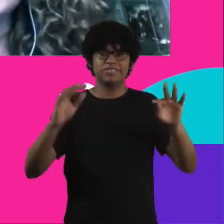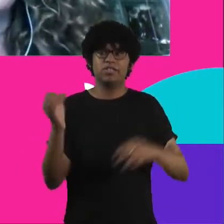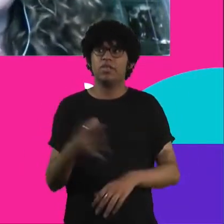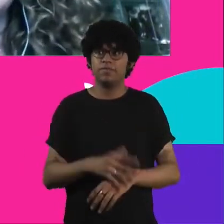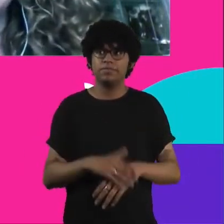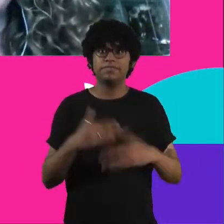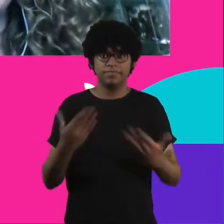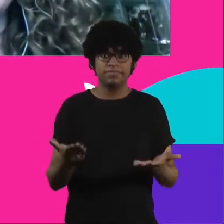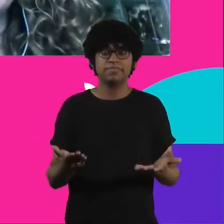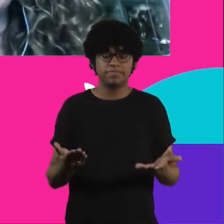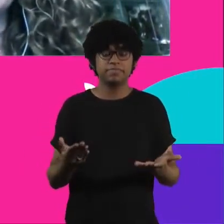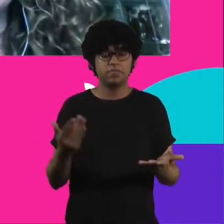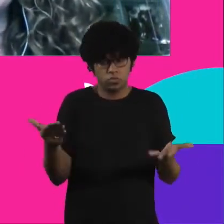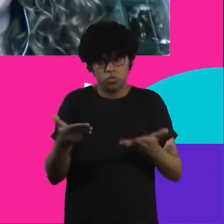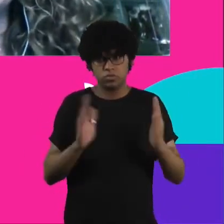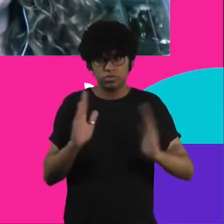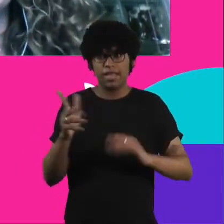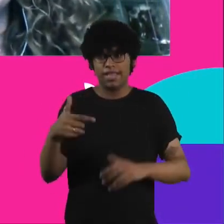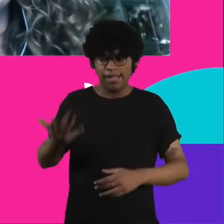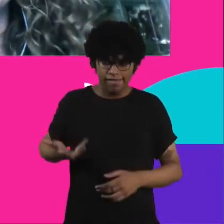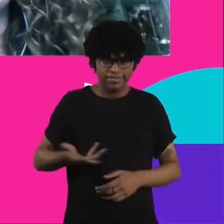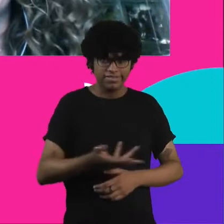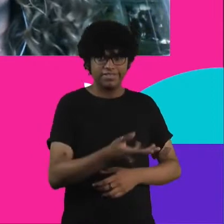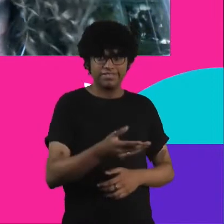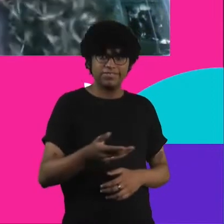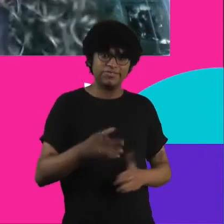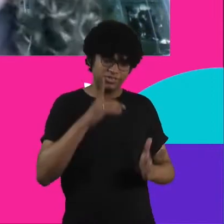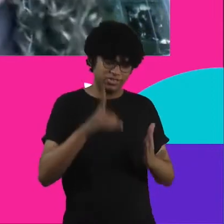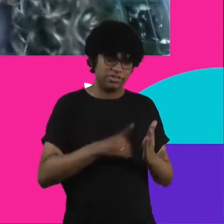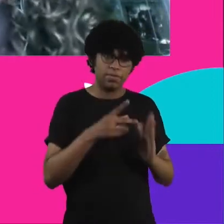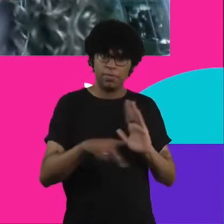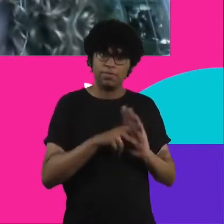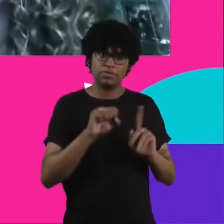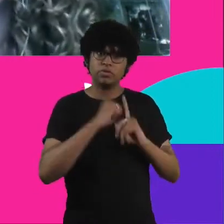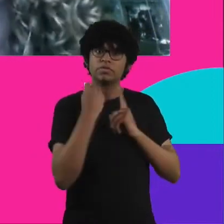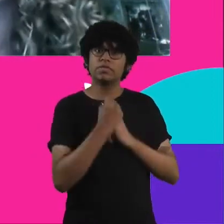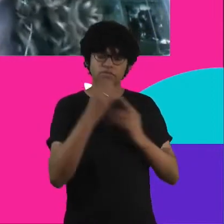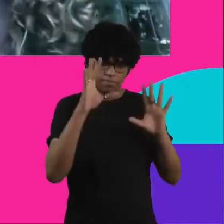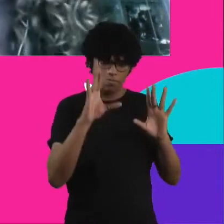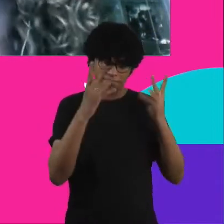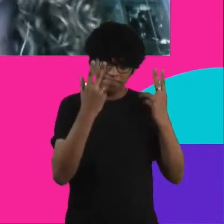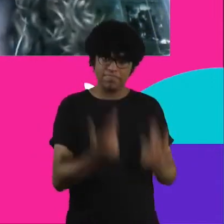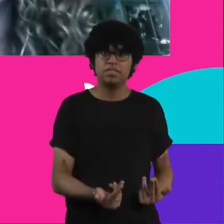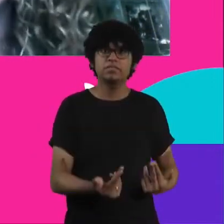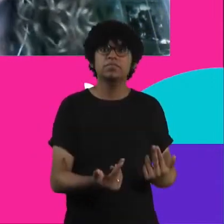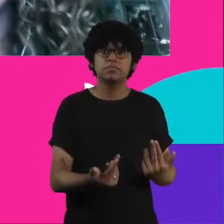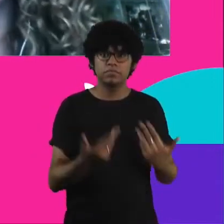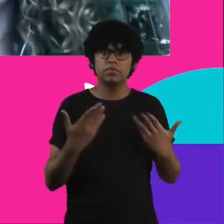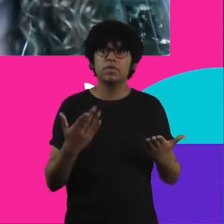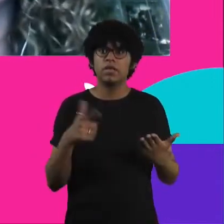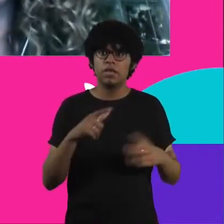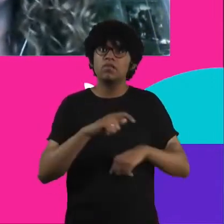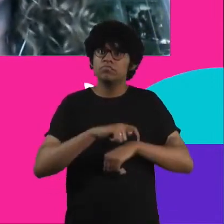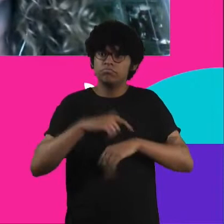vendo hoje com a aceleração digital, né, da nossa sociedade está acontecendo mesmo. A gente está levando assim, algum tempo, né,